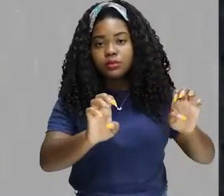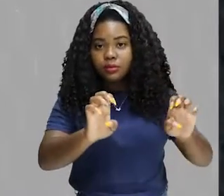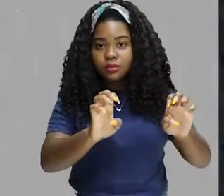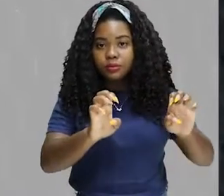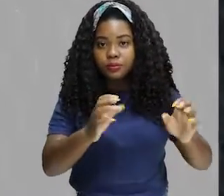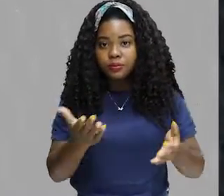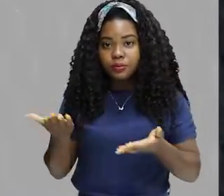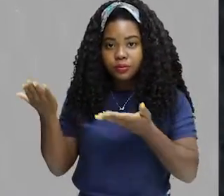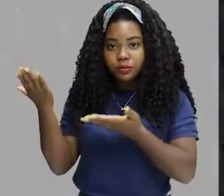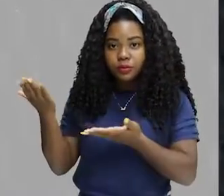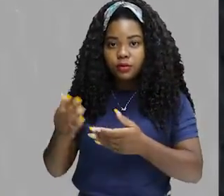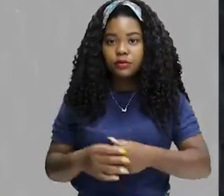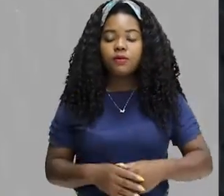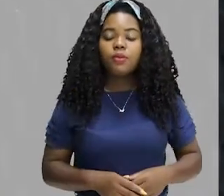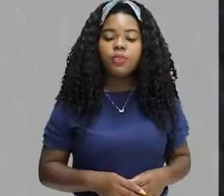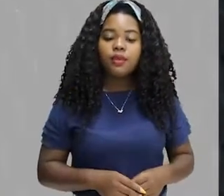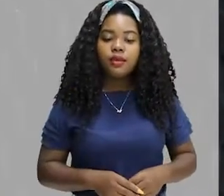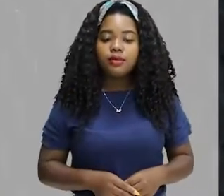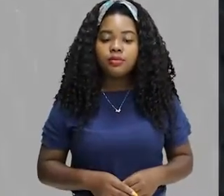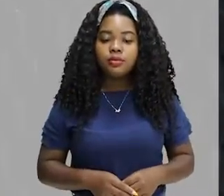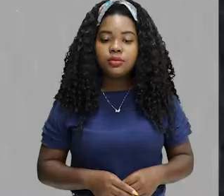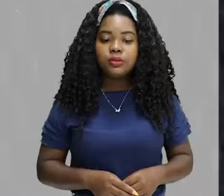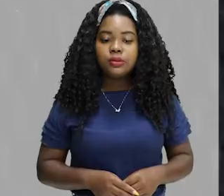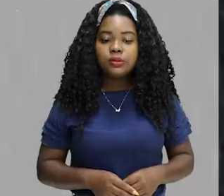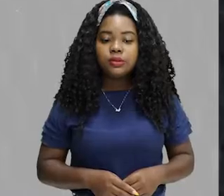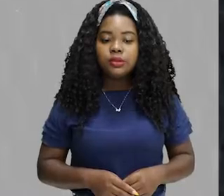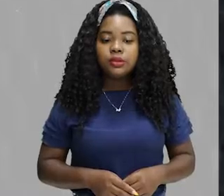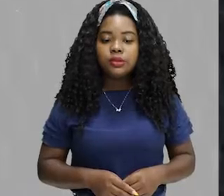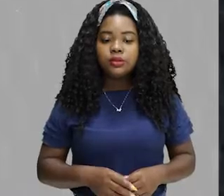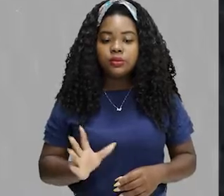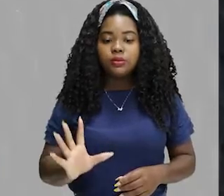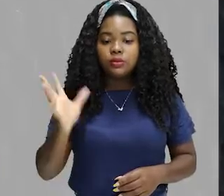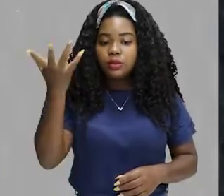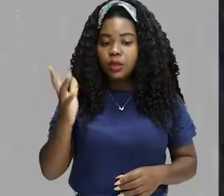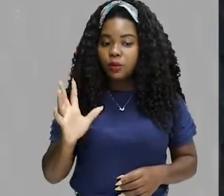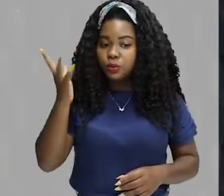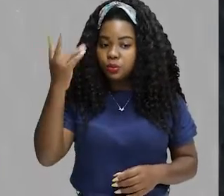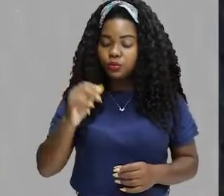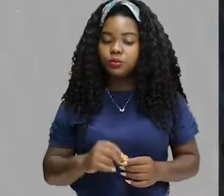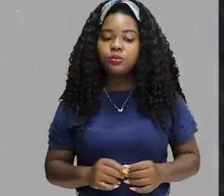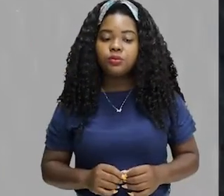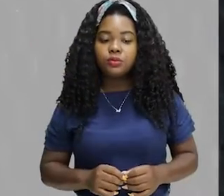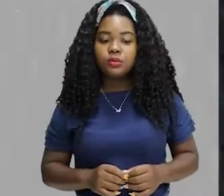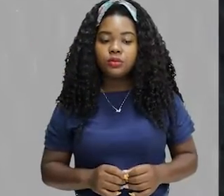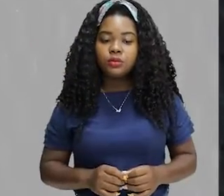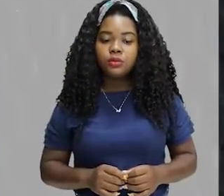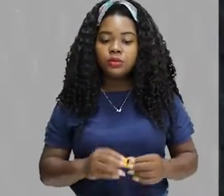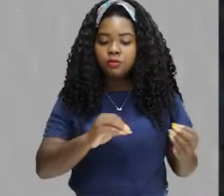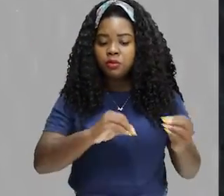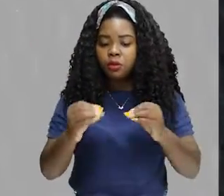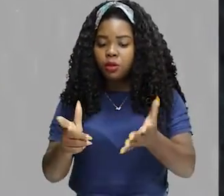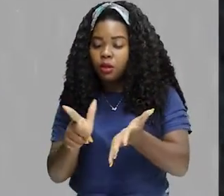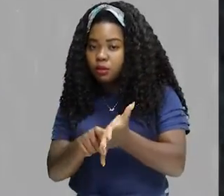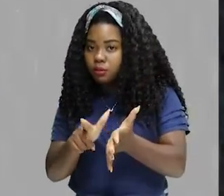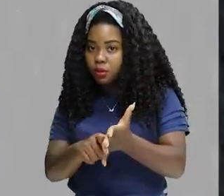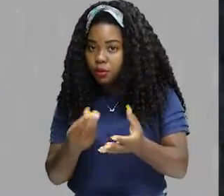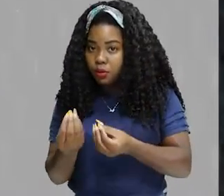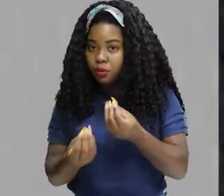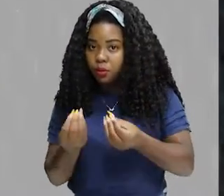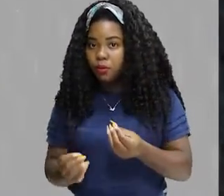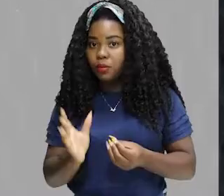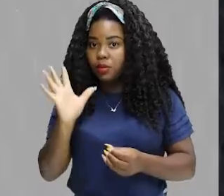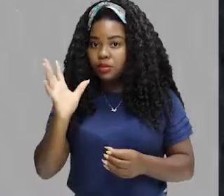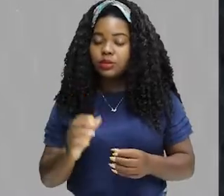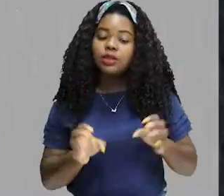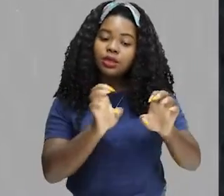Então, as reações são os fenômenos que ocorrem, que a gente vai traduzir isso, colocar no papel, vamos chamar